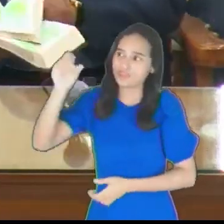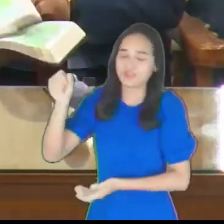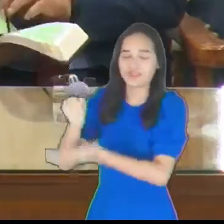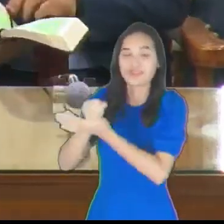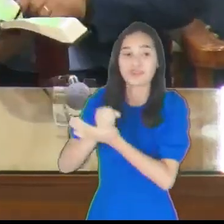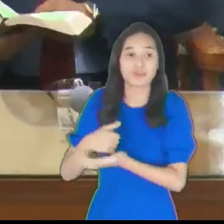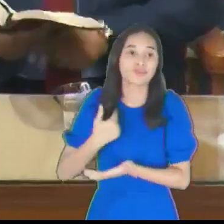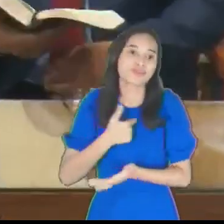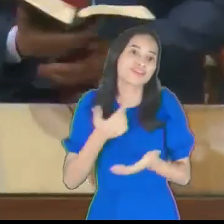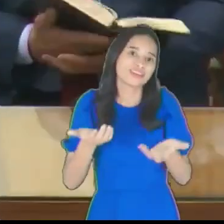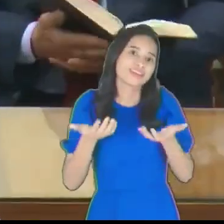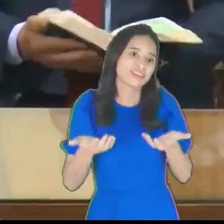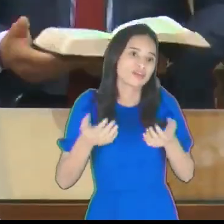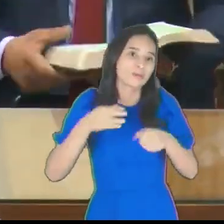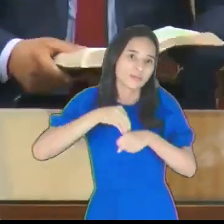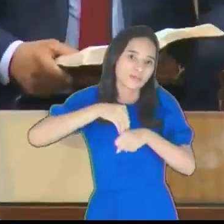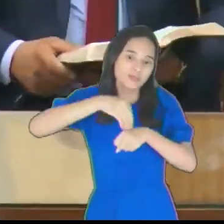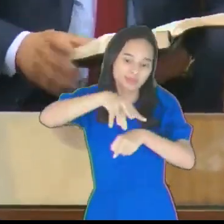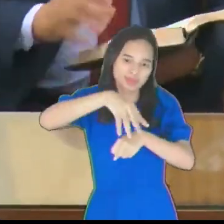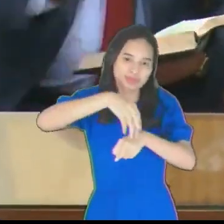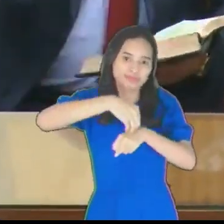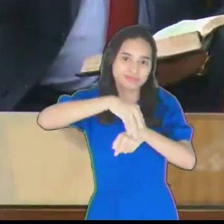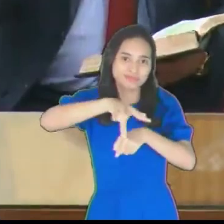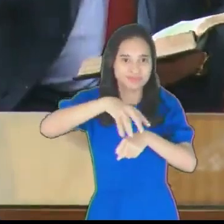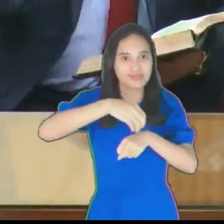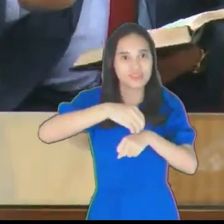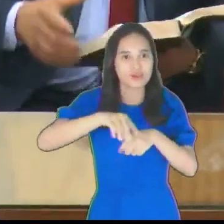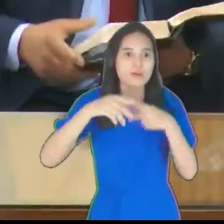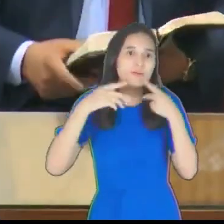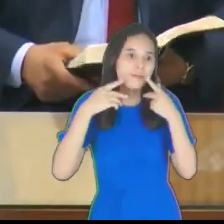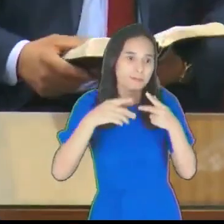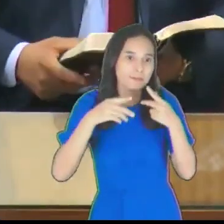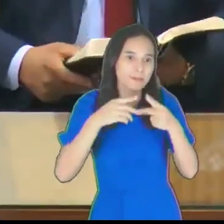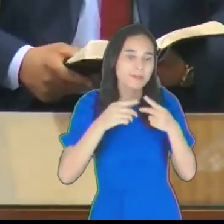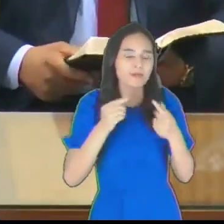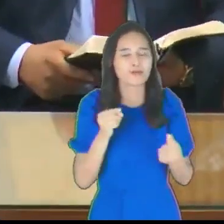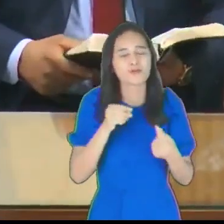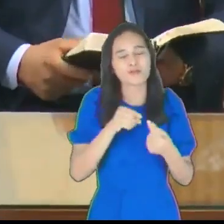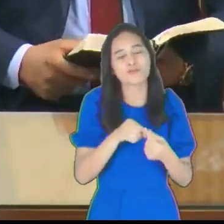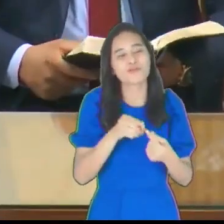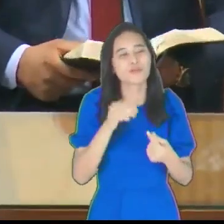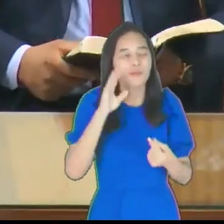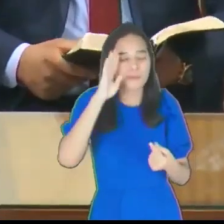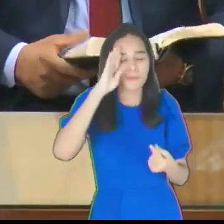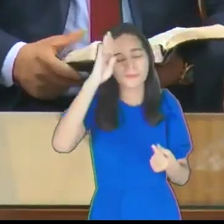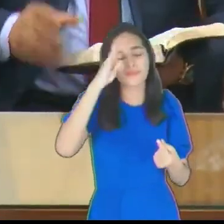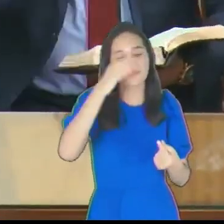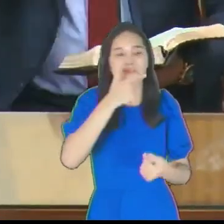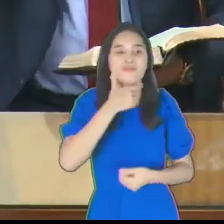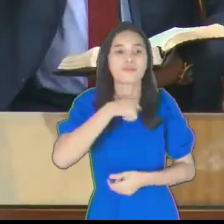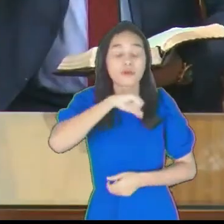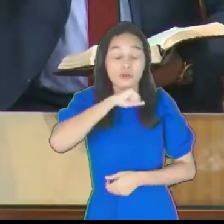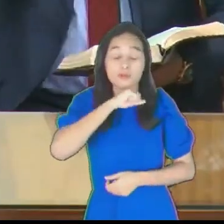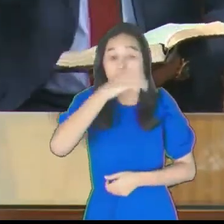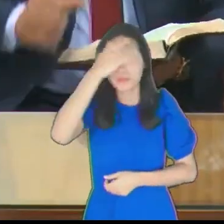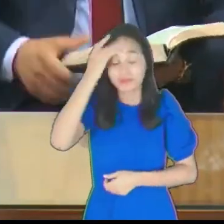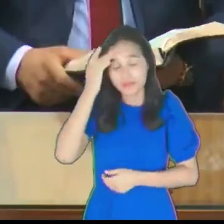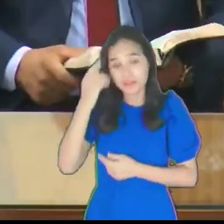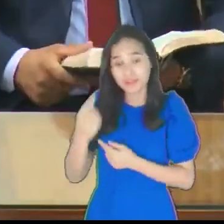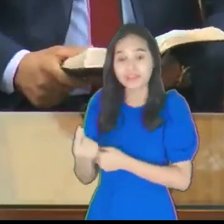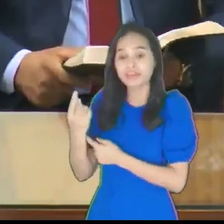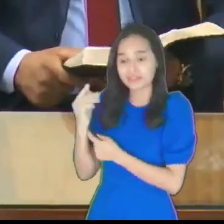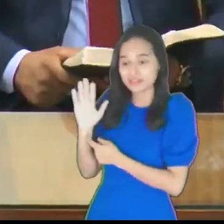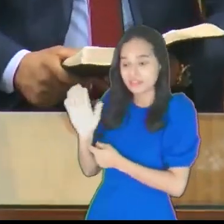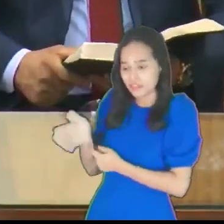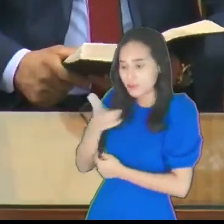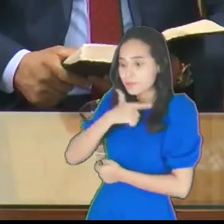queremos trazer uma palavra para os pais, para quem já foi pai, para quem é pai, para